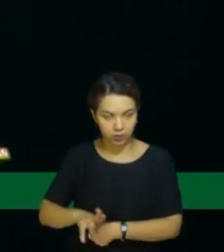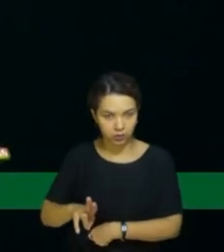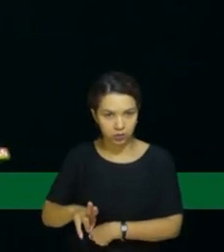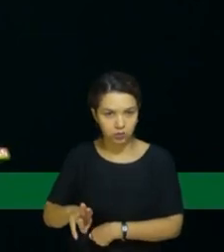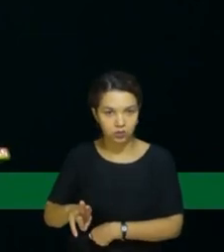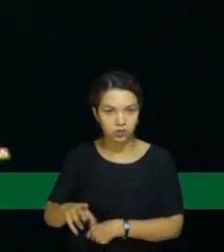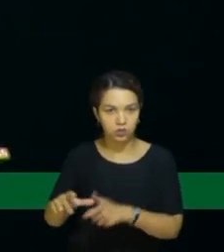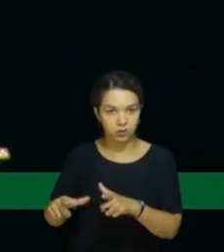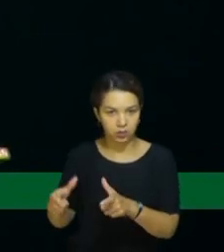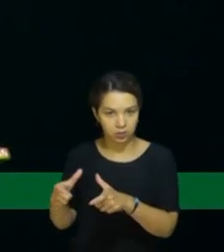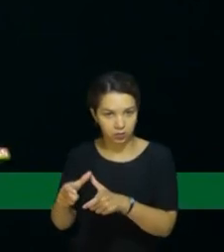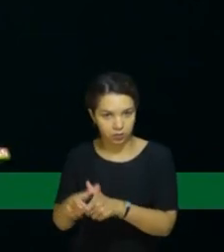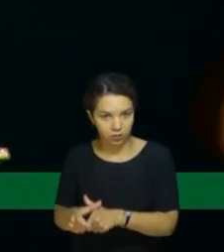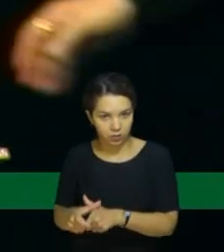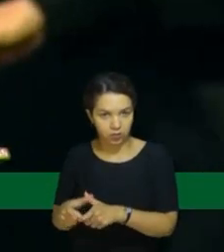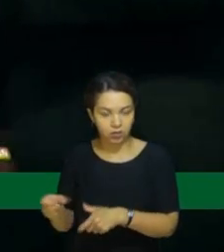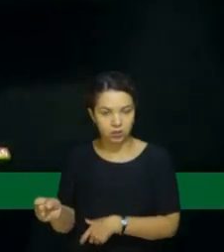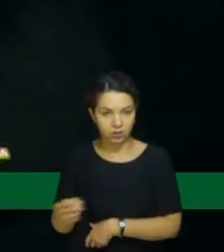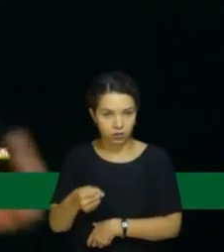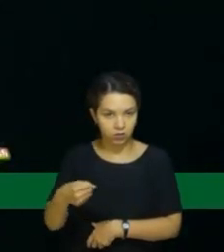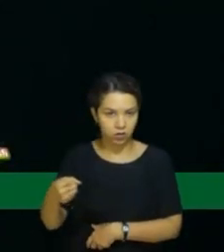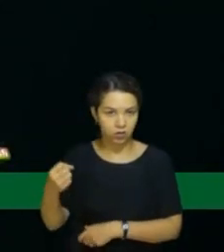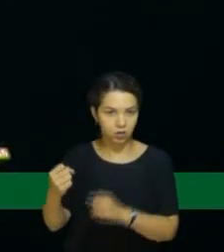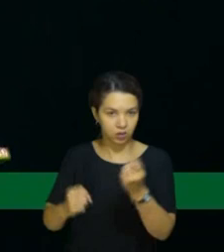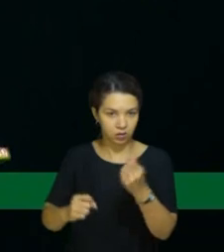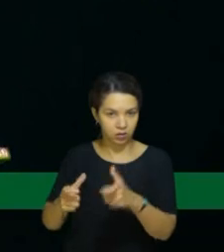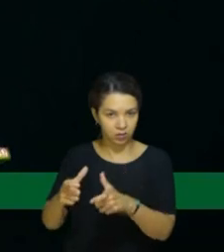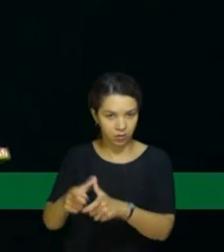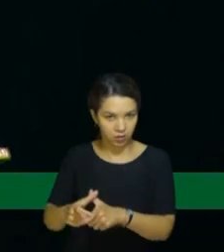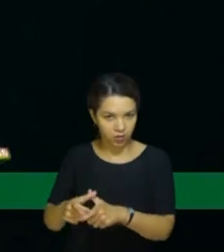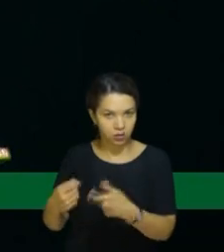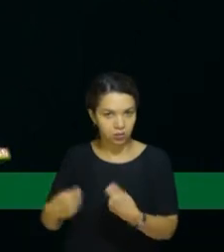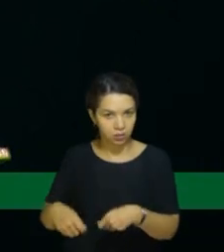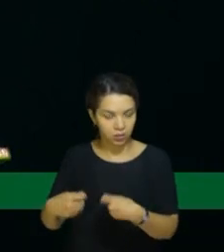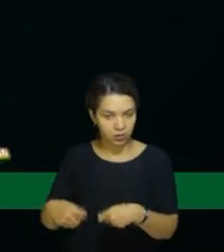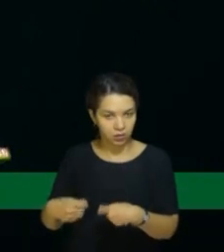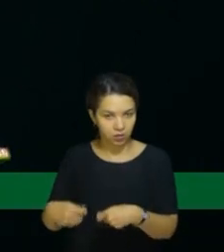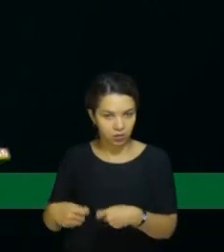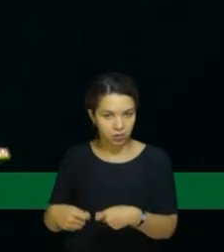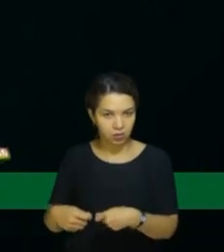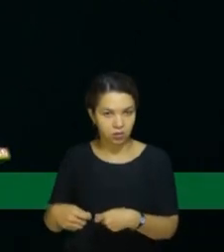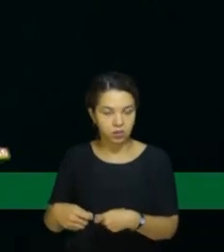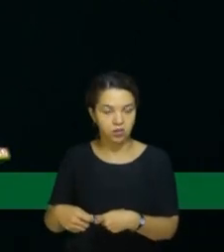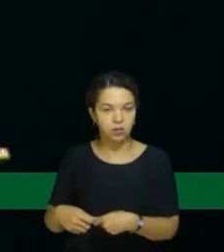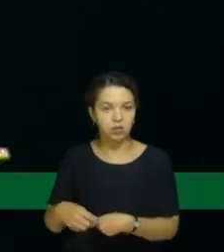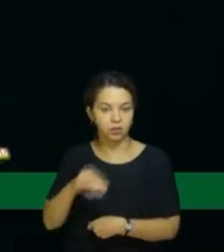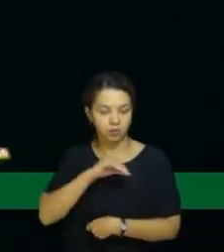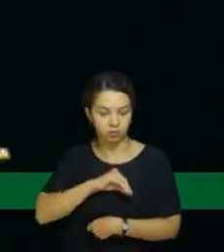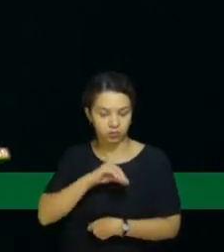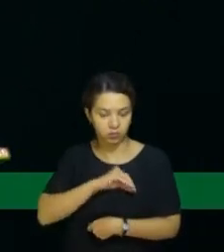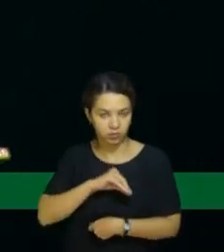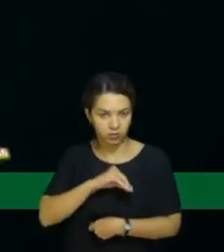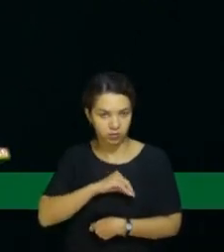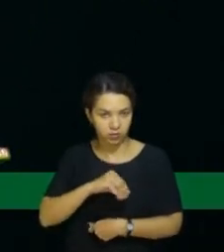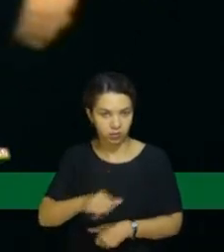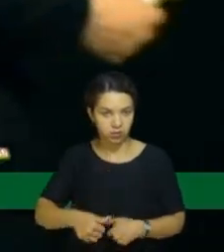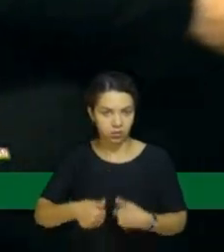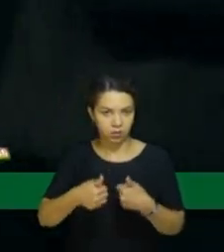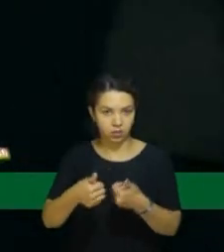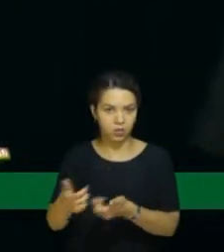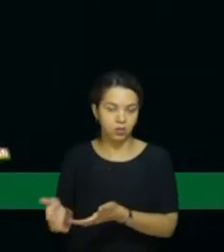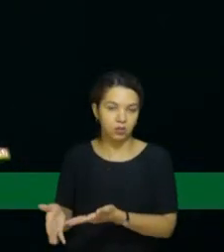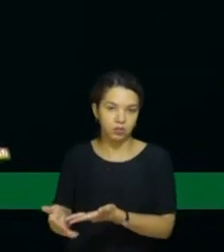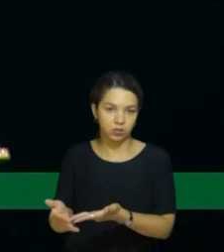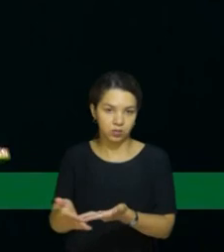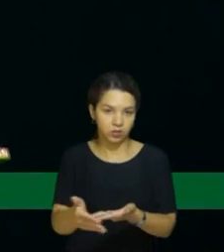nós microcervejarias do Estado TM que recompor suas necessidades de capital de giro recorrendo às casas bancárias com